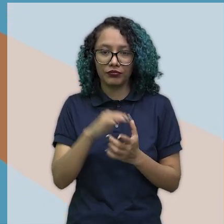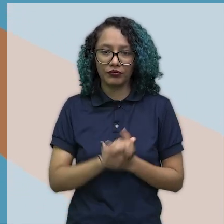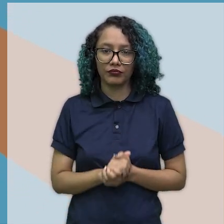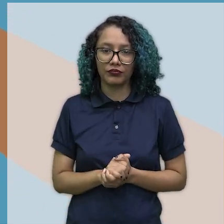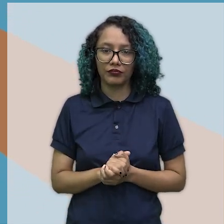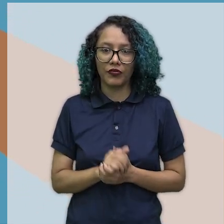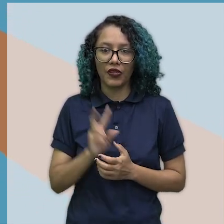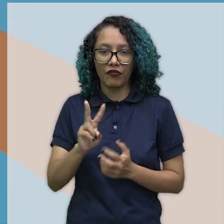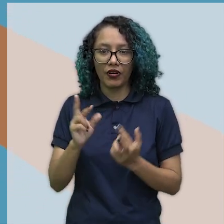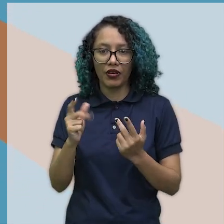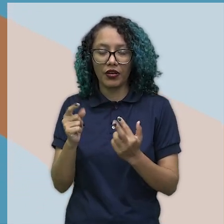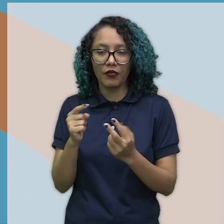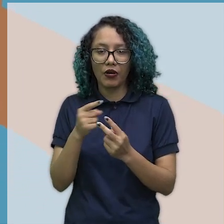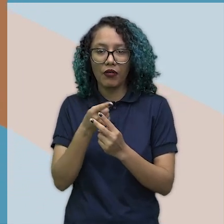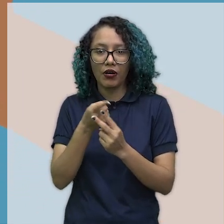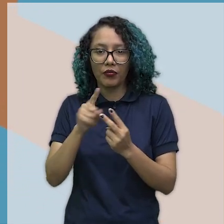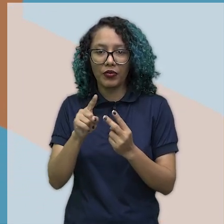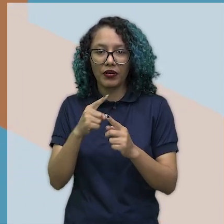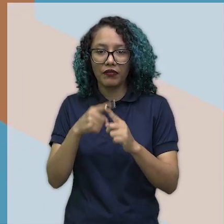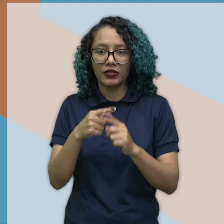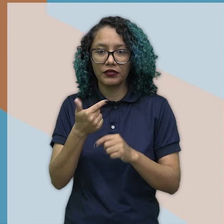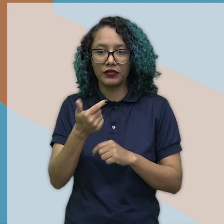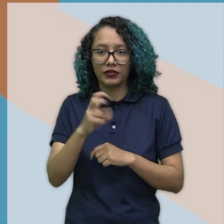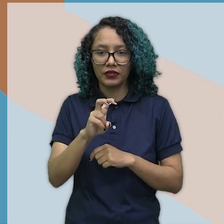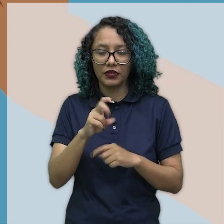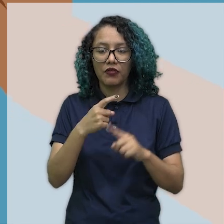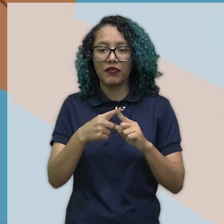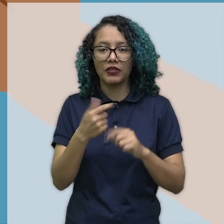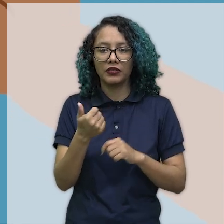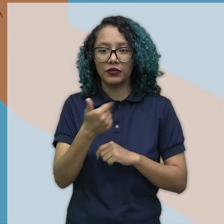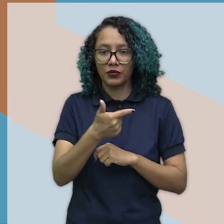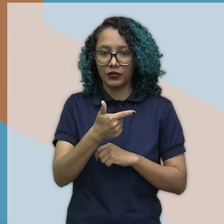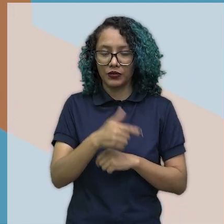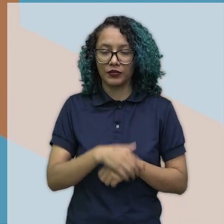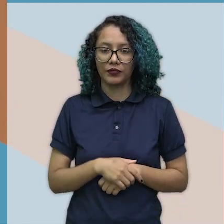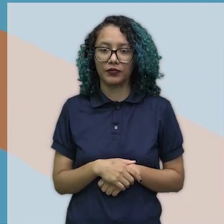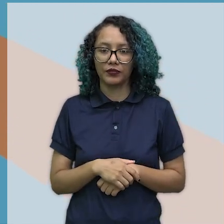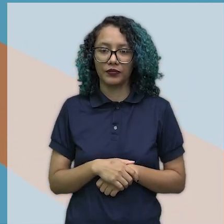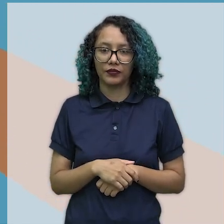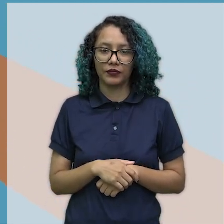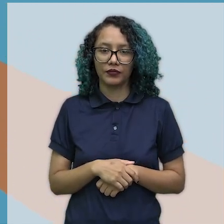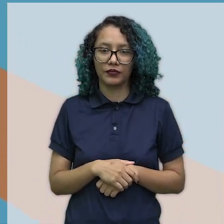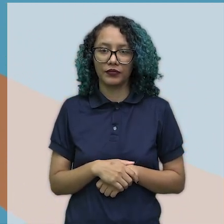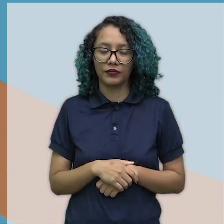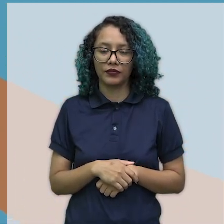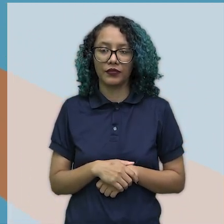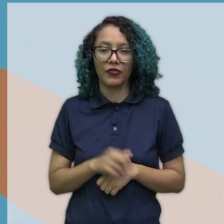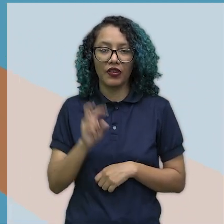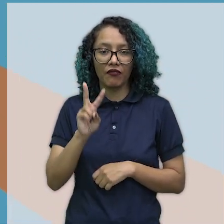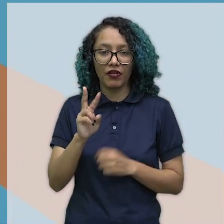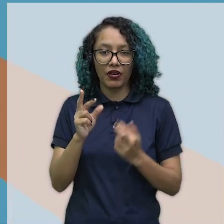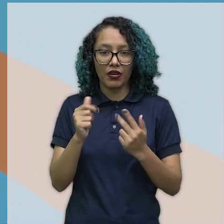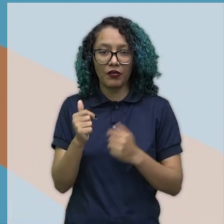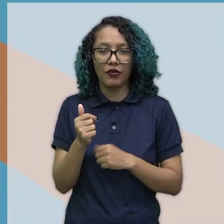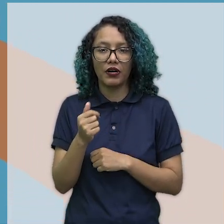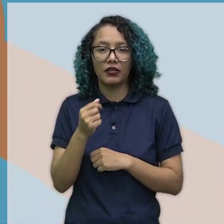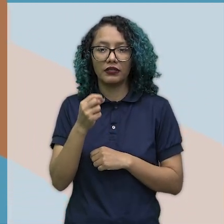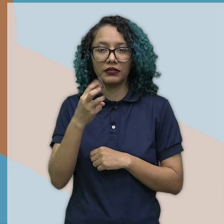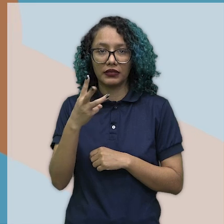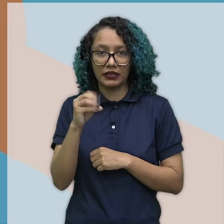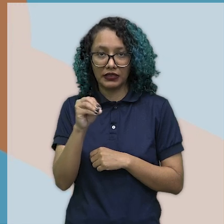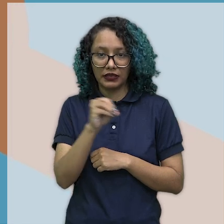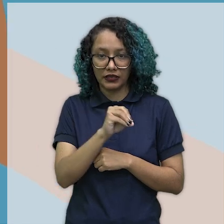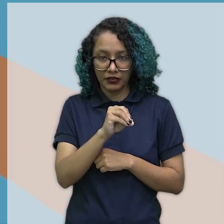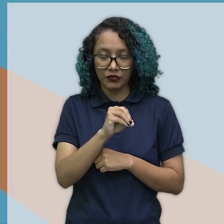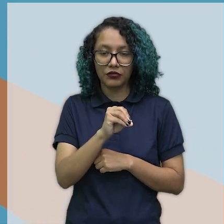vezes 25 centímetros quadrados vezes 12 centímetros. Volume igual a 300 π